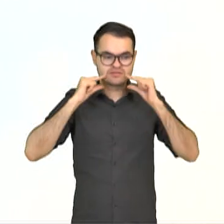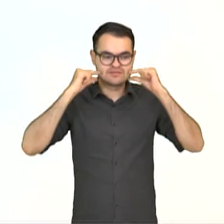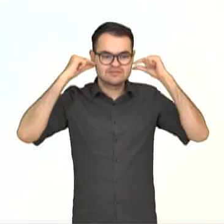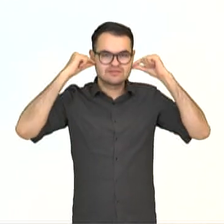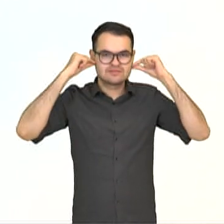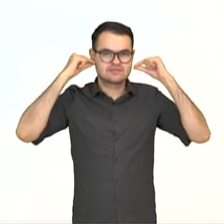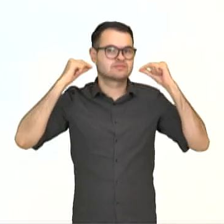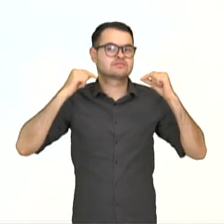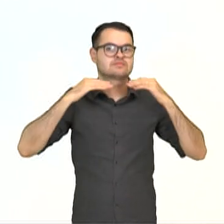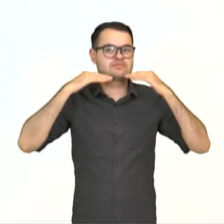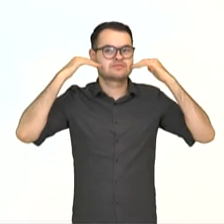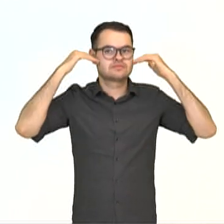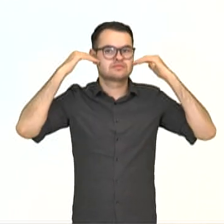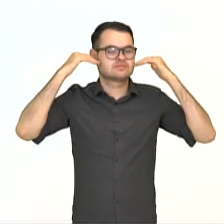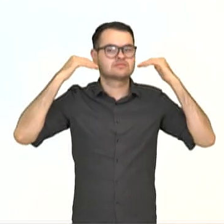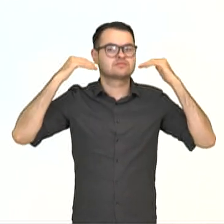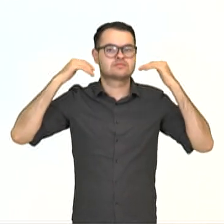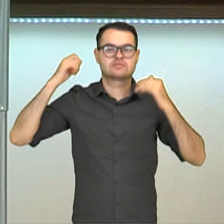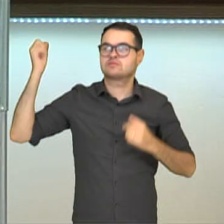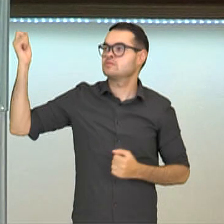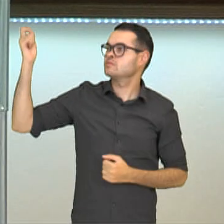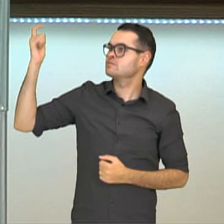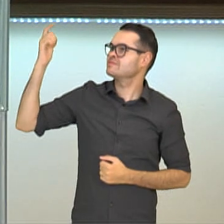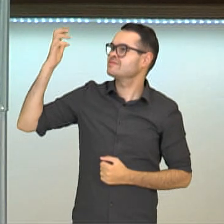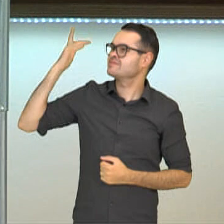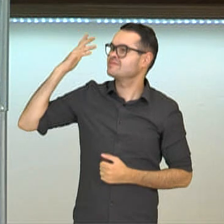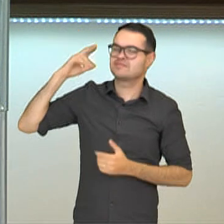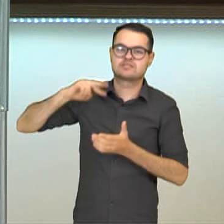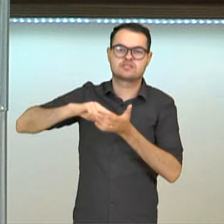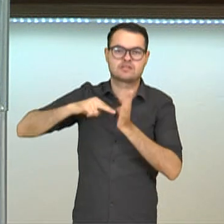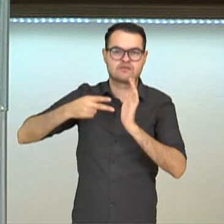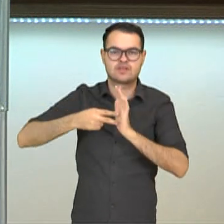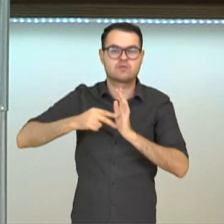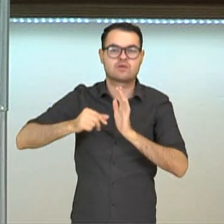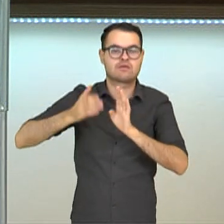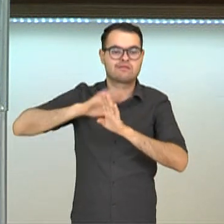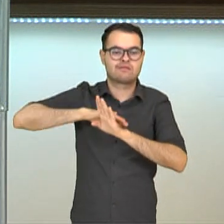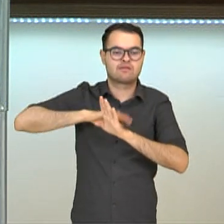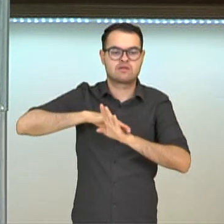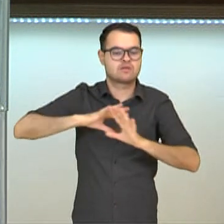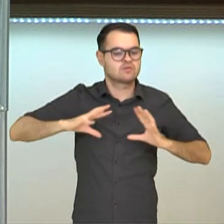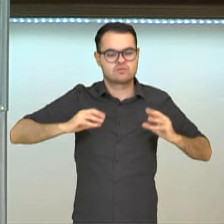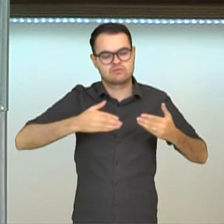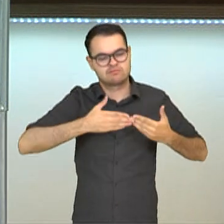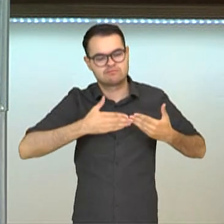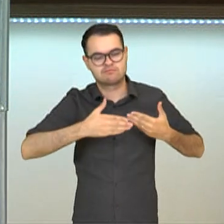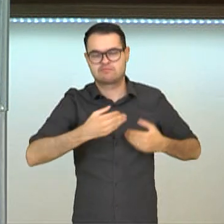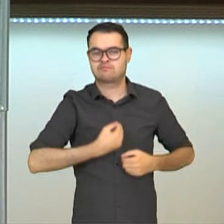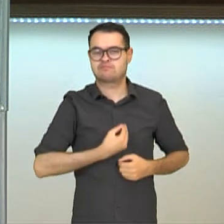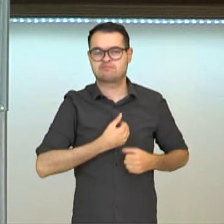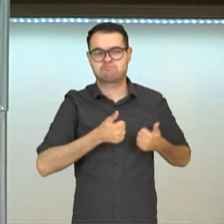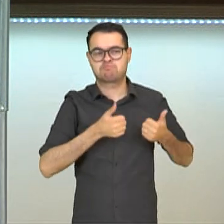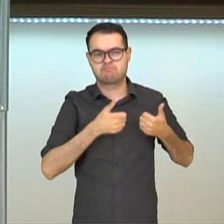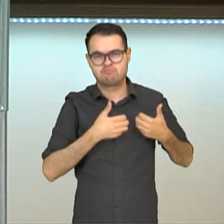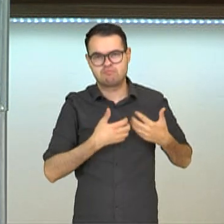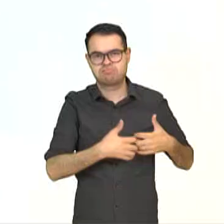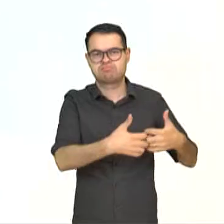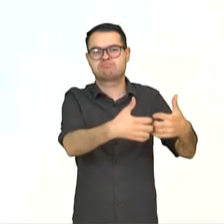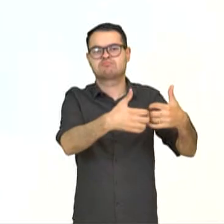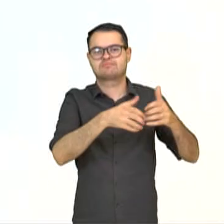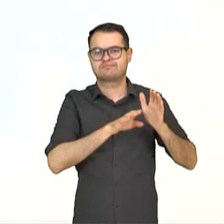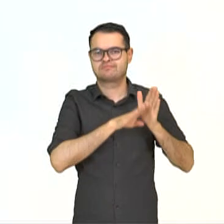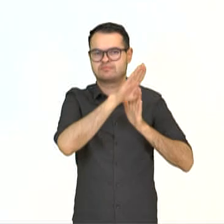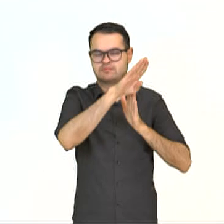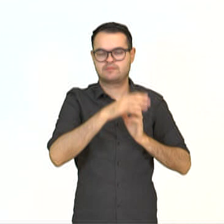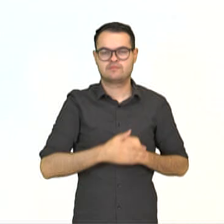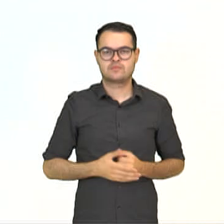sol sorriu para mim, eu quero dizer que tudo está dando bem na minha vida, tudo está acontecendo muito bem. Agora é sua vez. Você